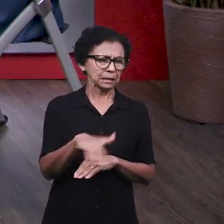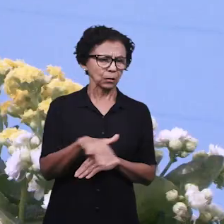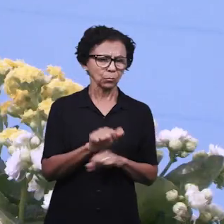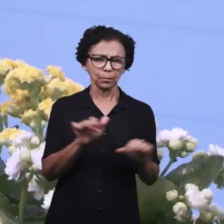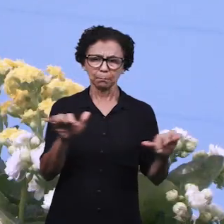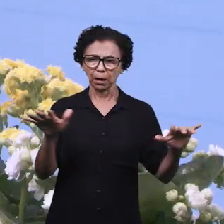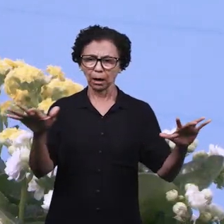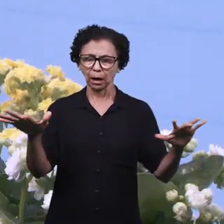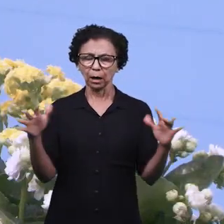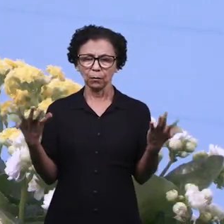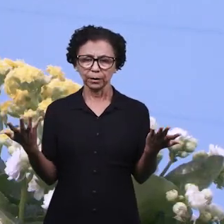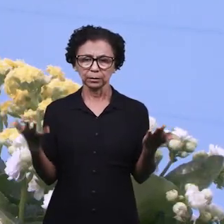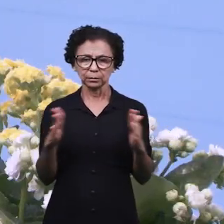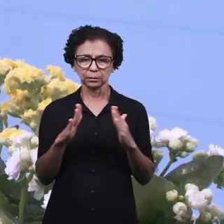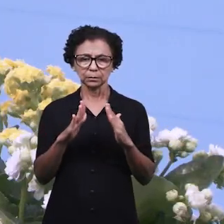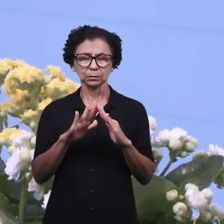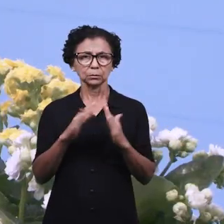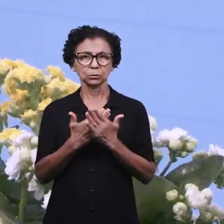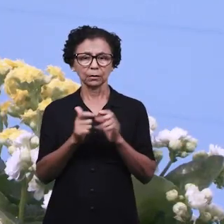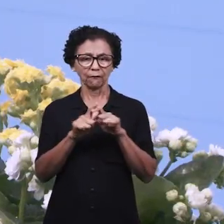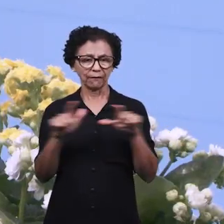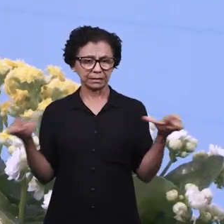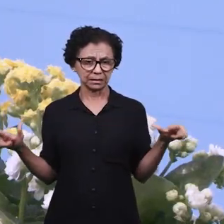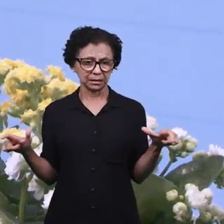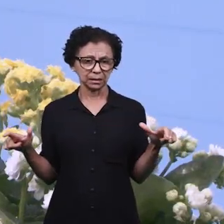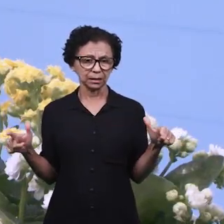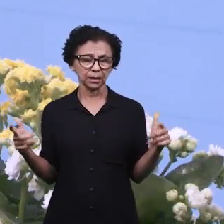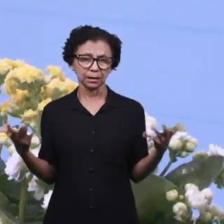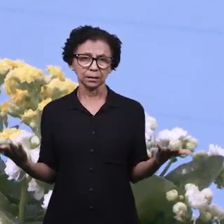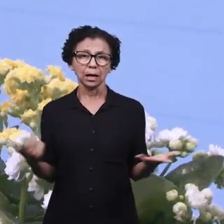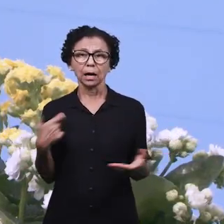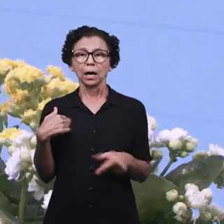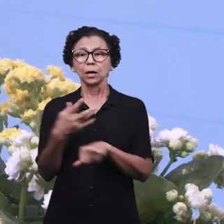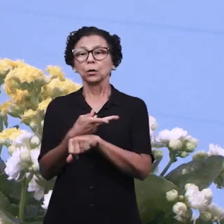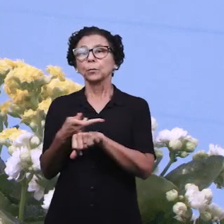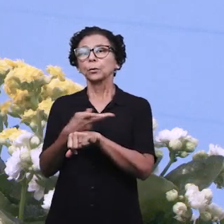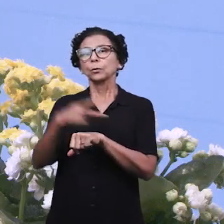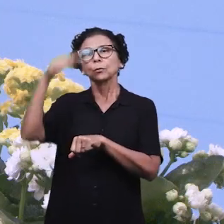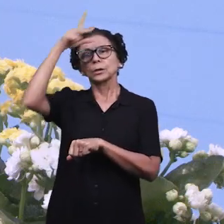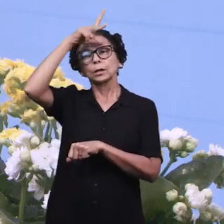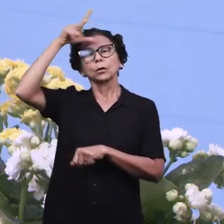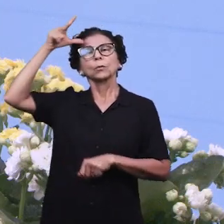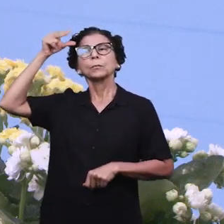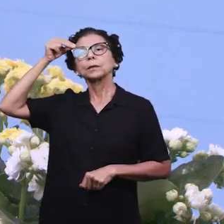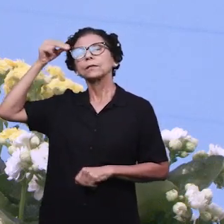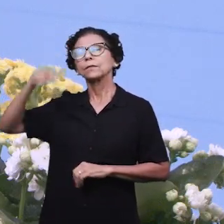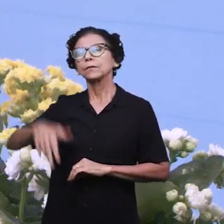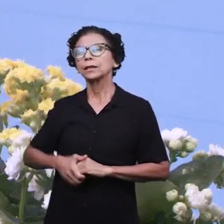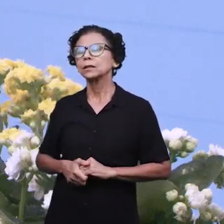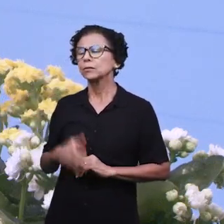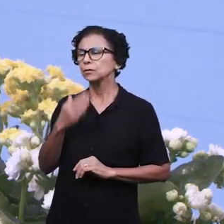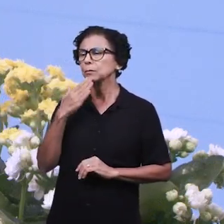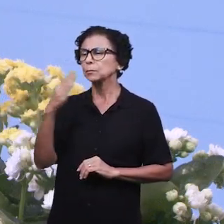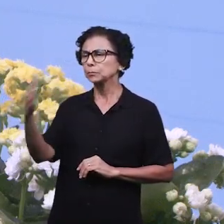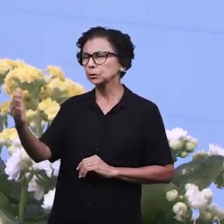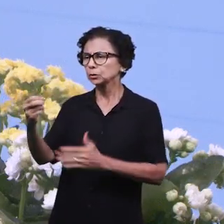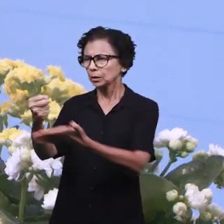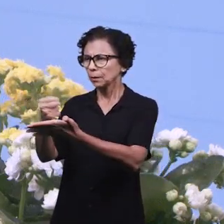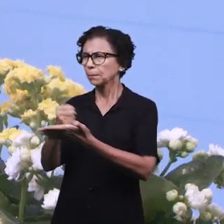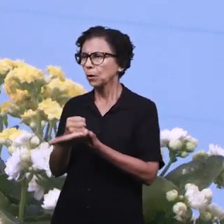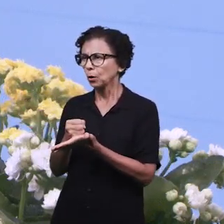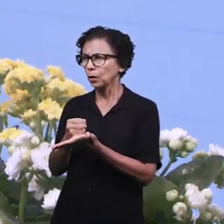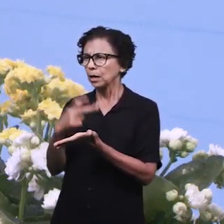não o conhecia, mas ele foi muito, muito gentil. E eu falei, me mande aqui a secretária de Educação, eu quero fazer um projeto aqui.